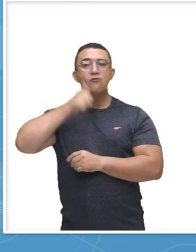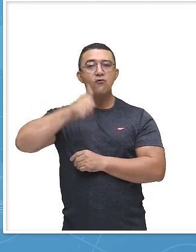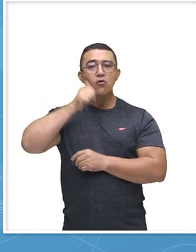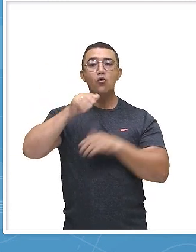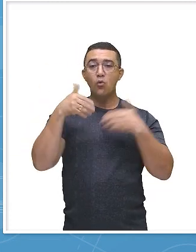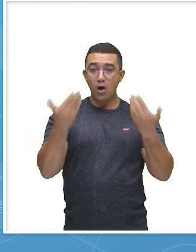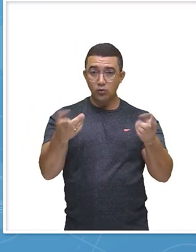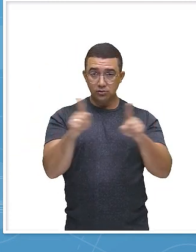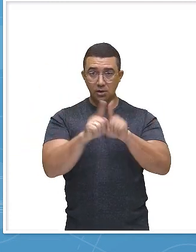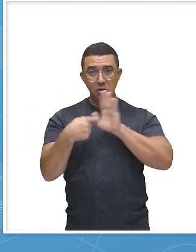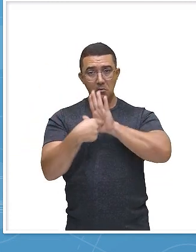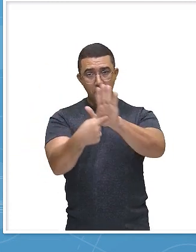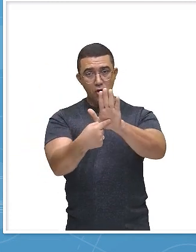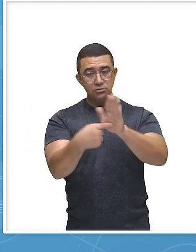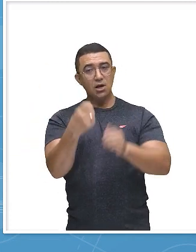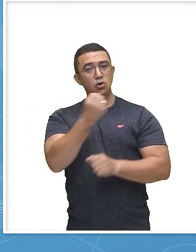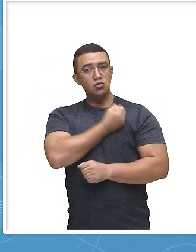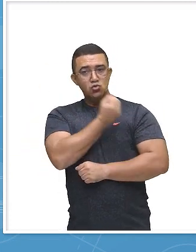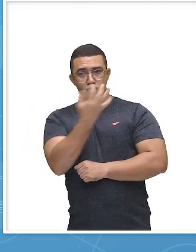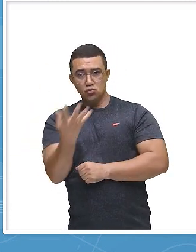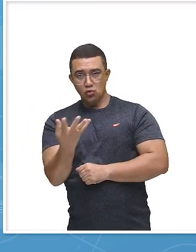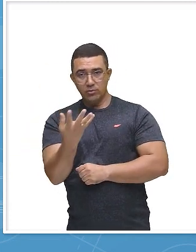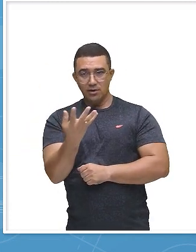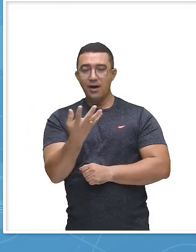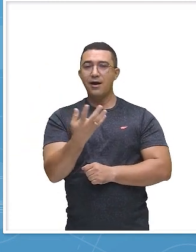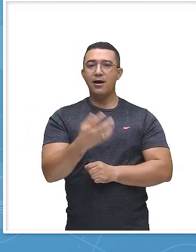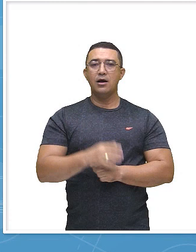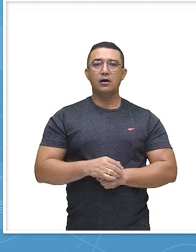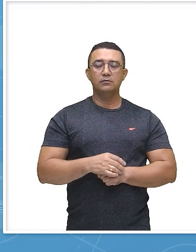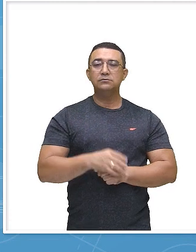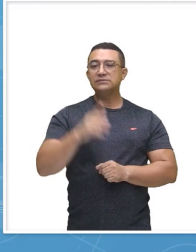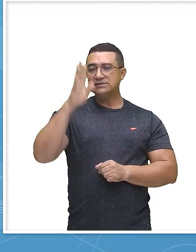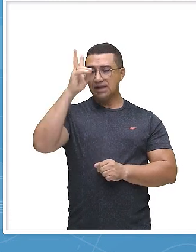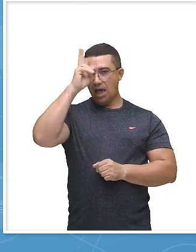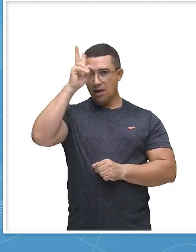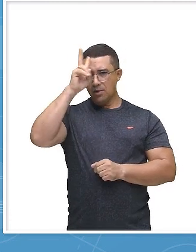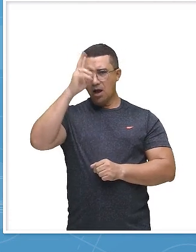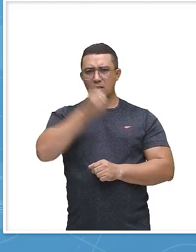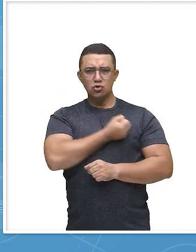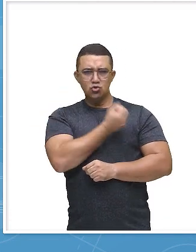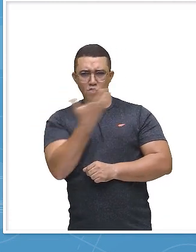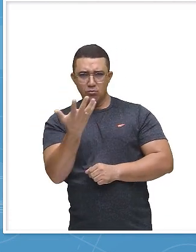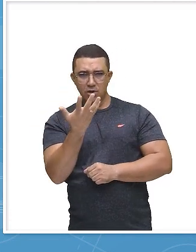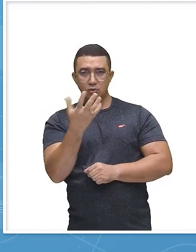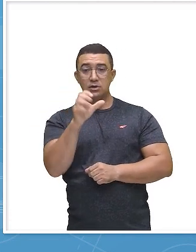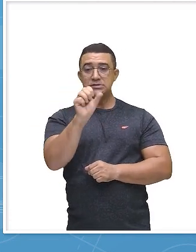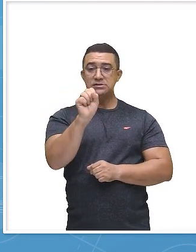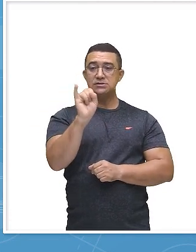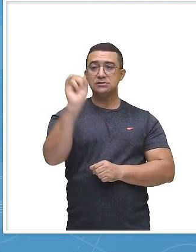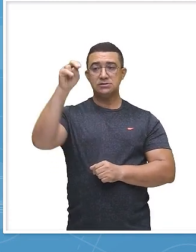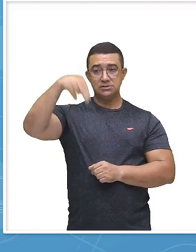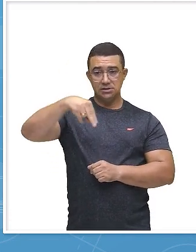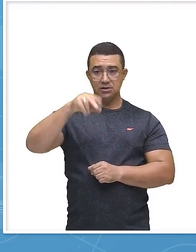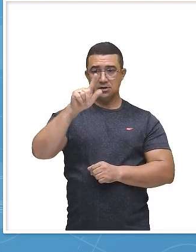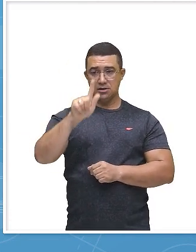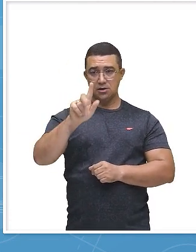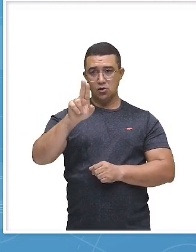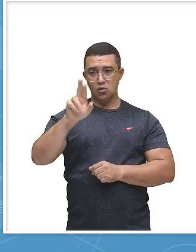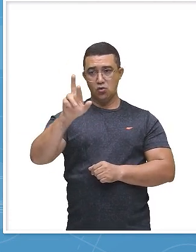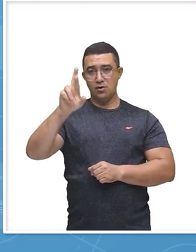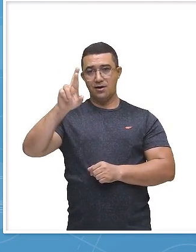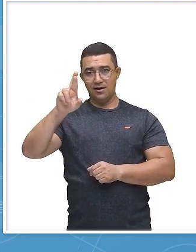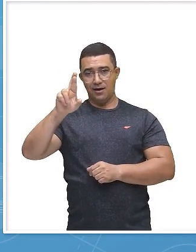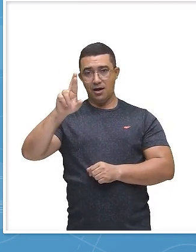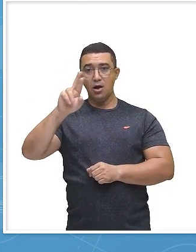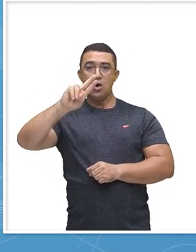E também aponta o número. Você lembra que número se refere a singular ou plural? Um ou vários indivíduos.